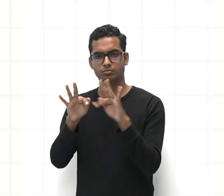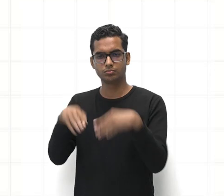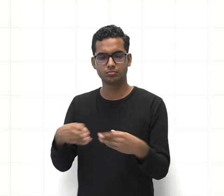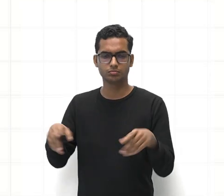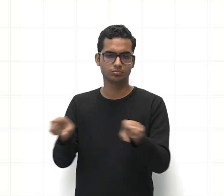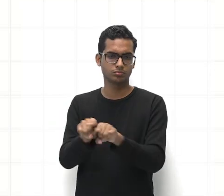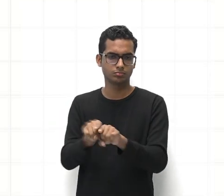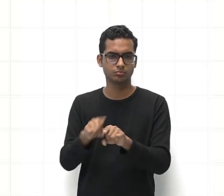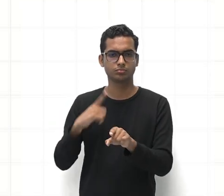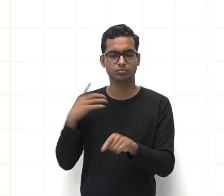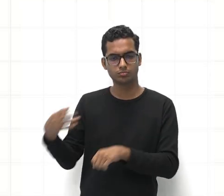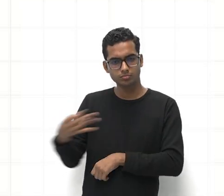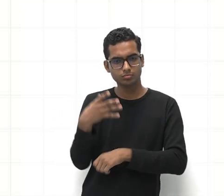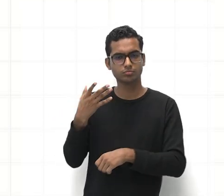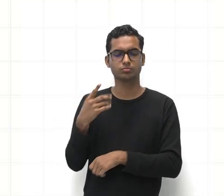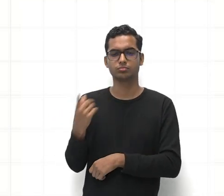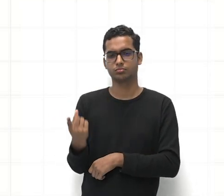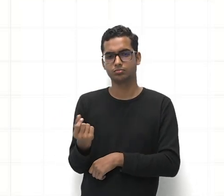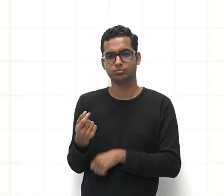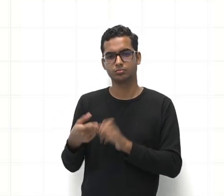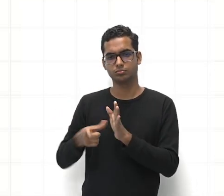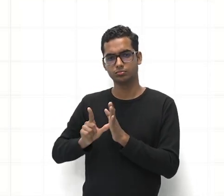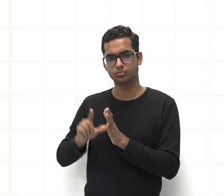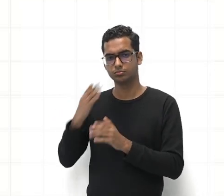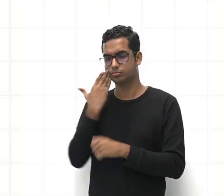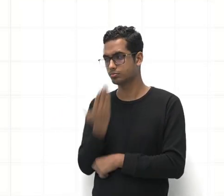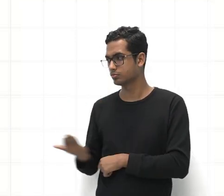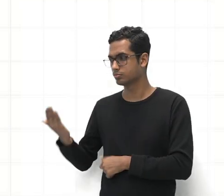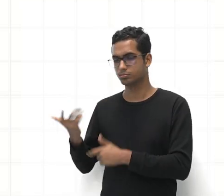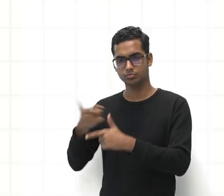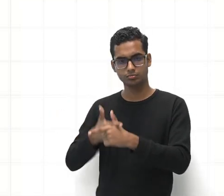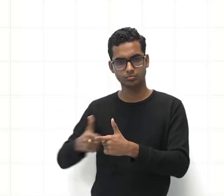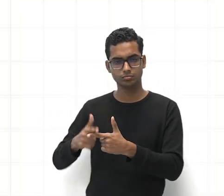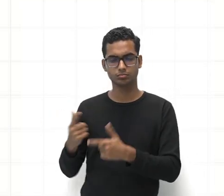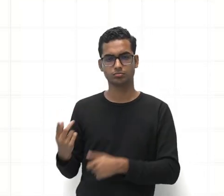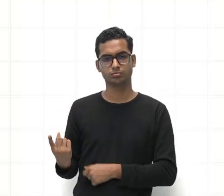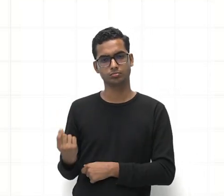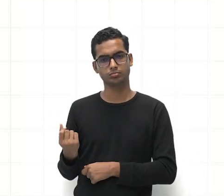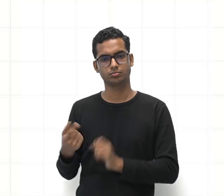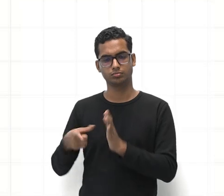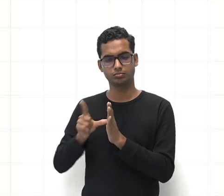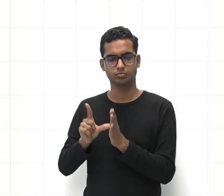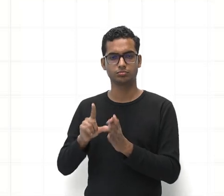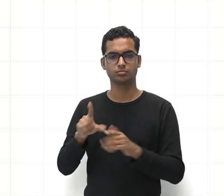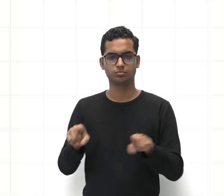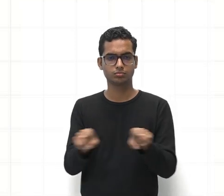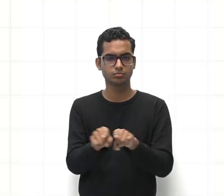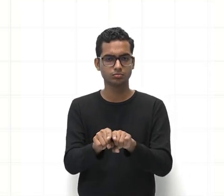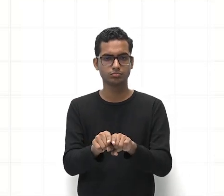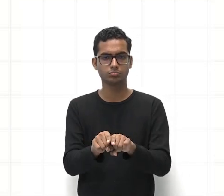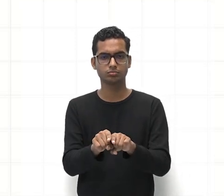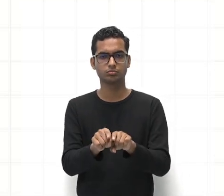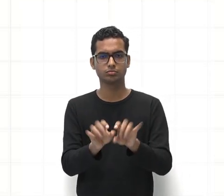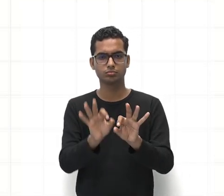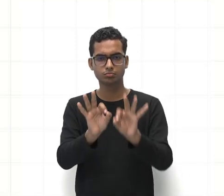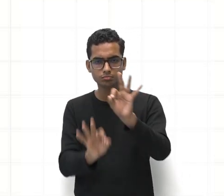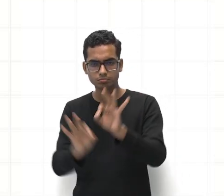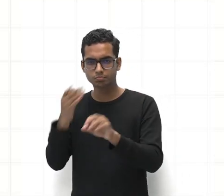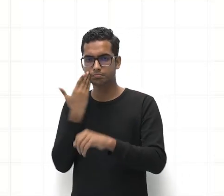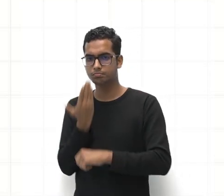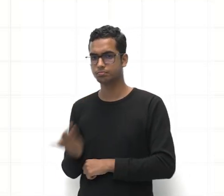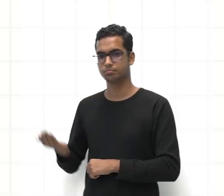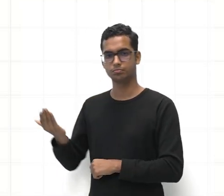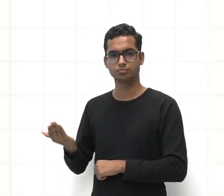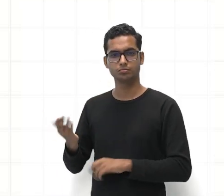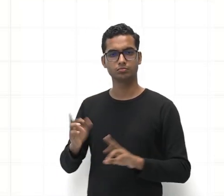novo preço, né, subtraído do preço antigo, dividido pelo preço antigo ou pelo preço inicial. Esse quociente é